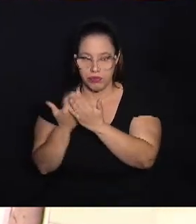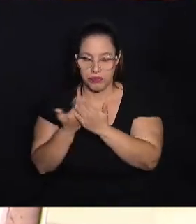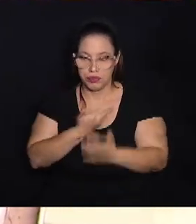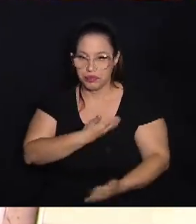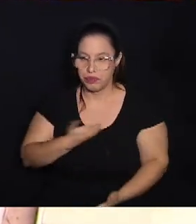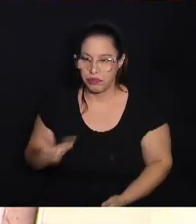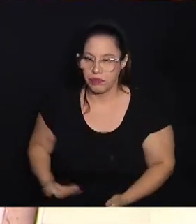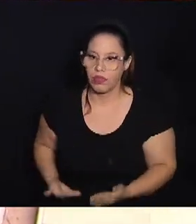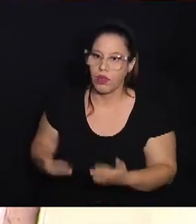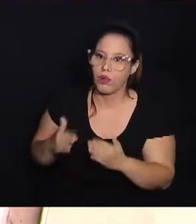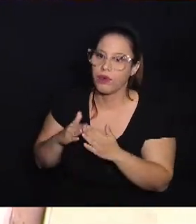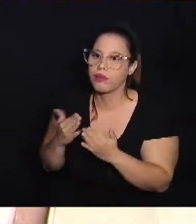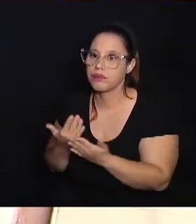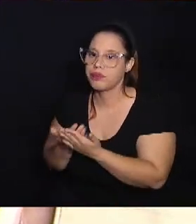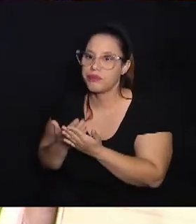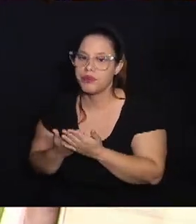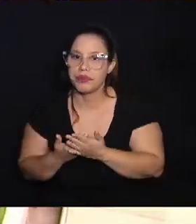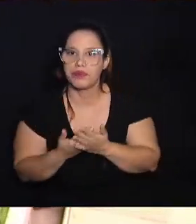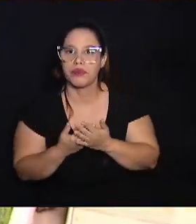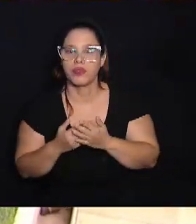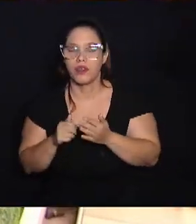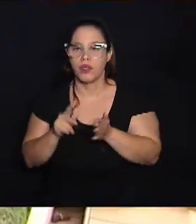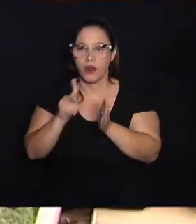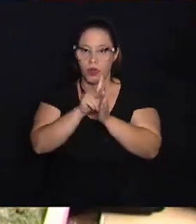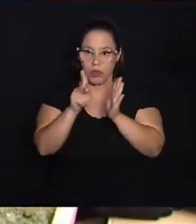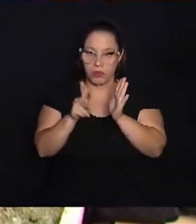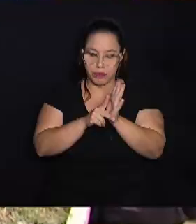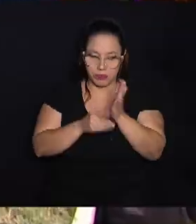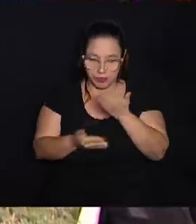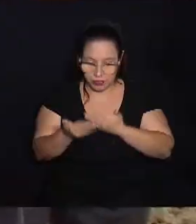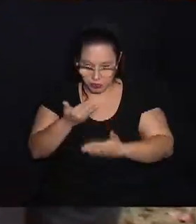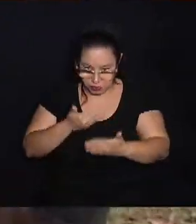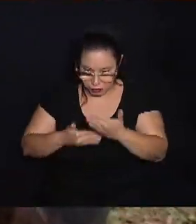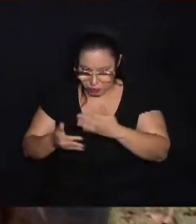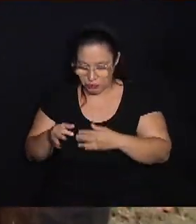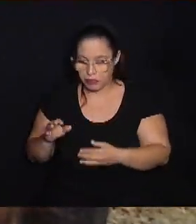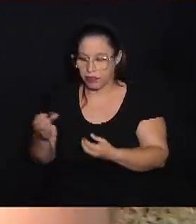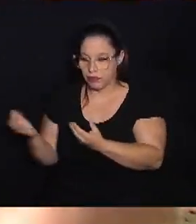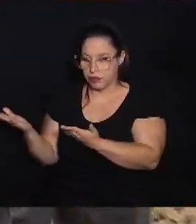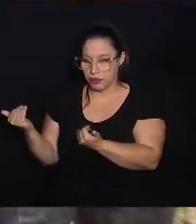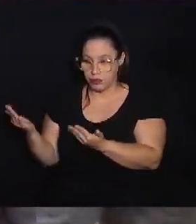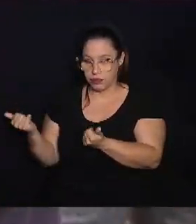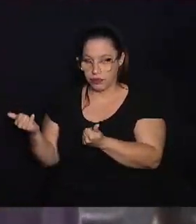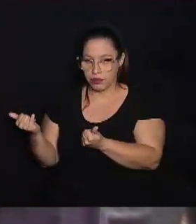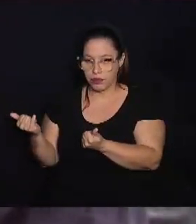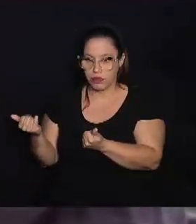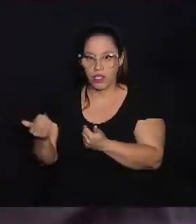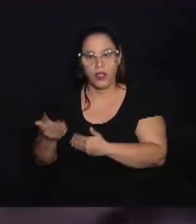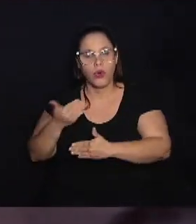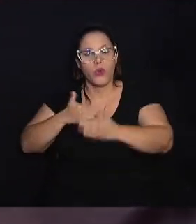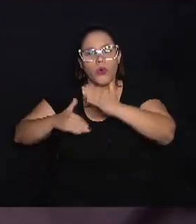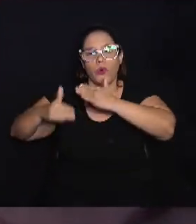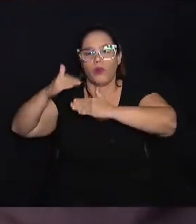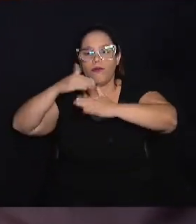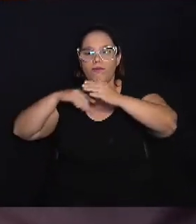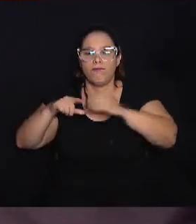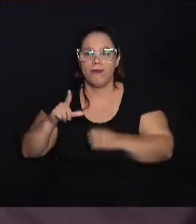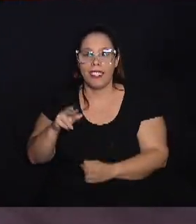de Campinas. Um programa de formação gratuito para jovens com o intuito de desenvolver